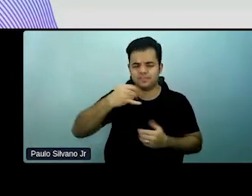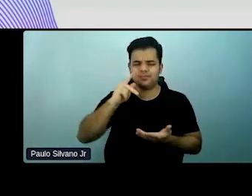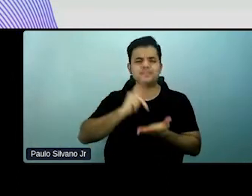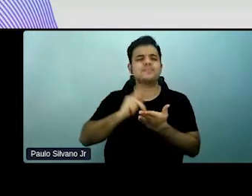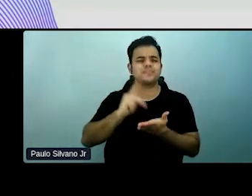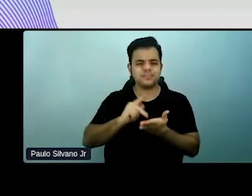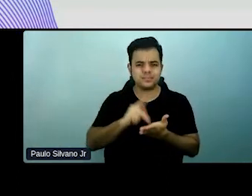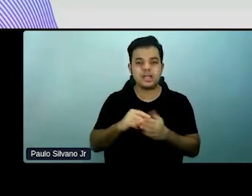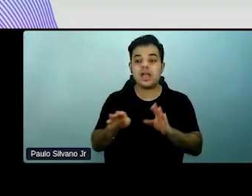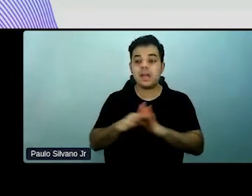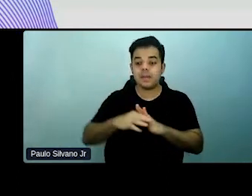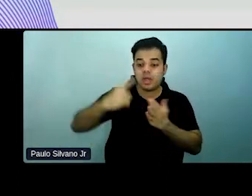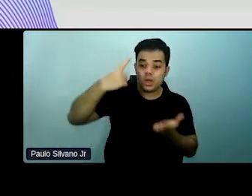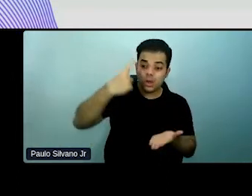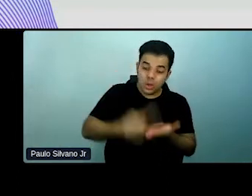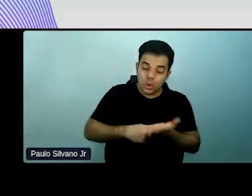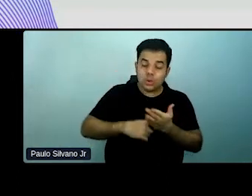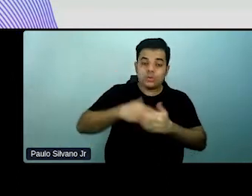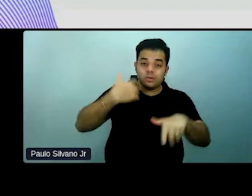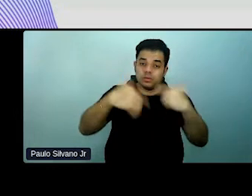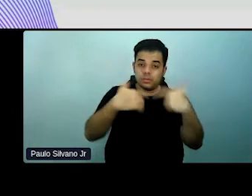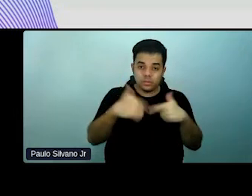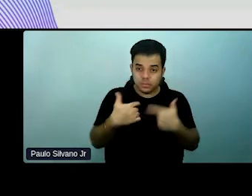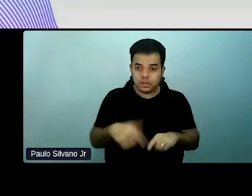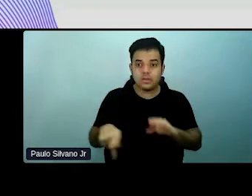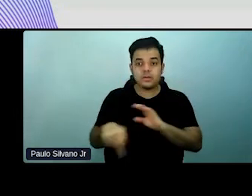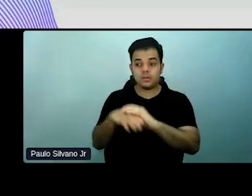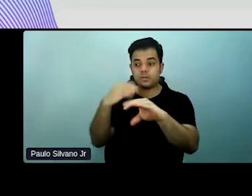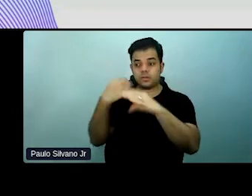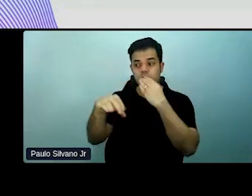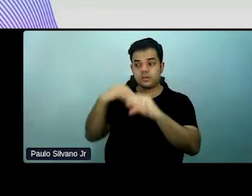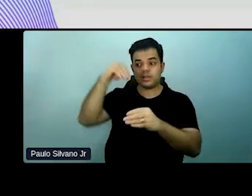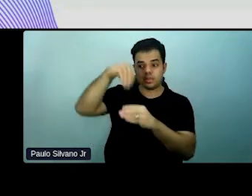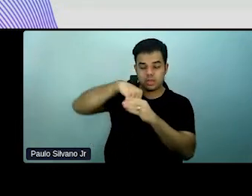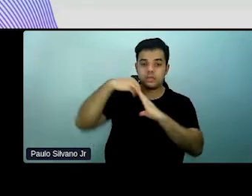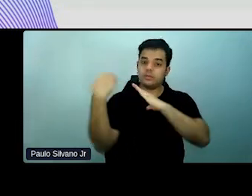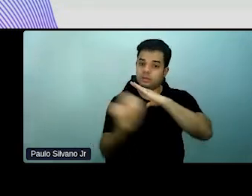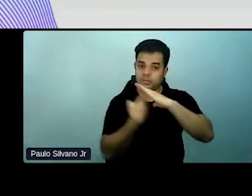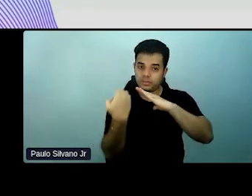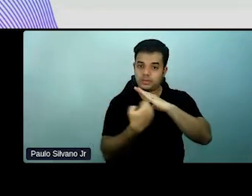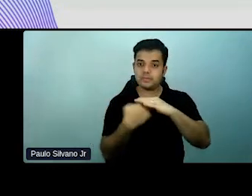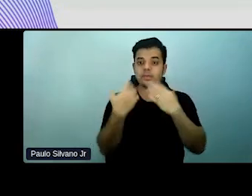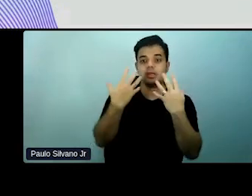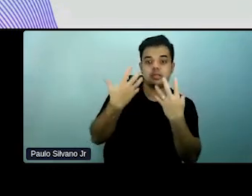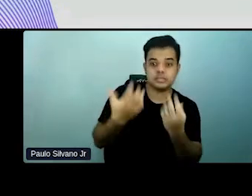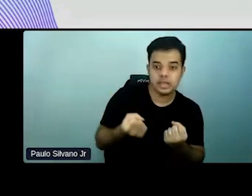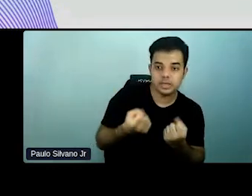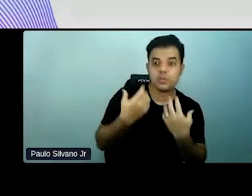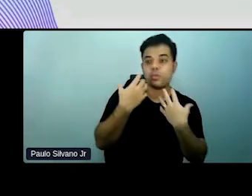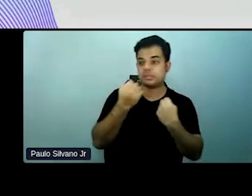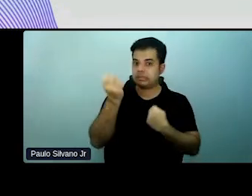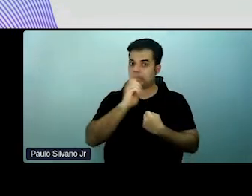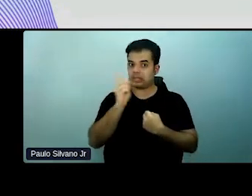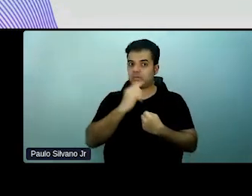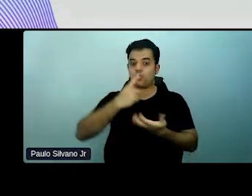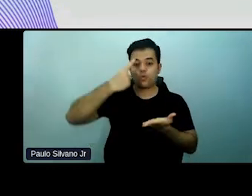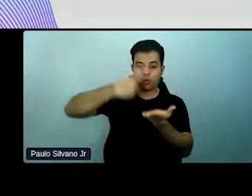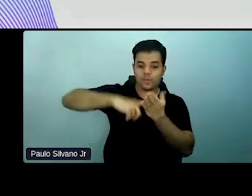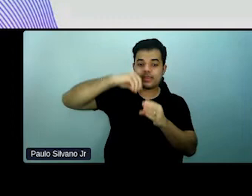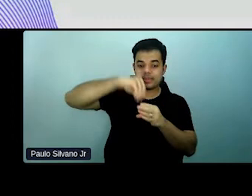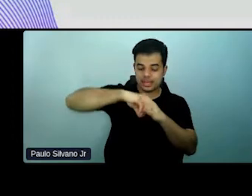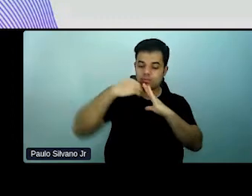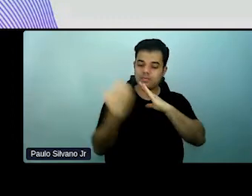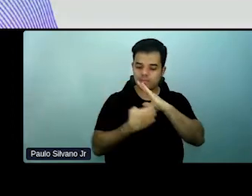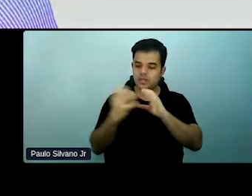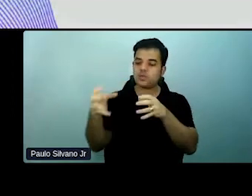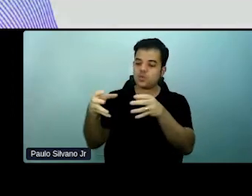tem um acordo de trabalho também, que a forma que a gente se comunica dentro e fora da empresa, o que é aceito, o que não é aceito, são combinados dentro dos times